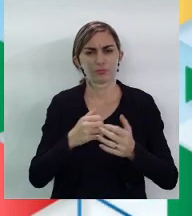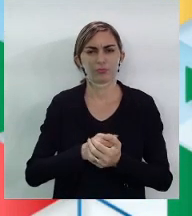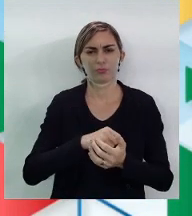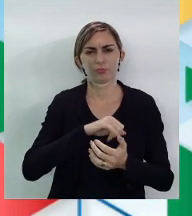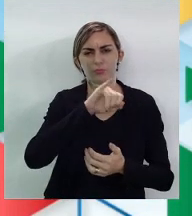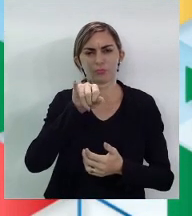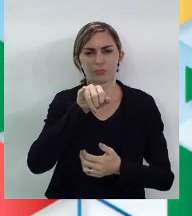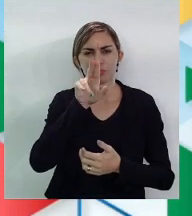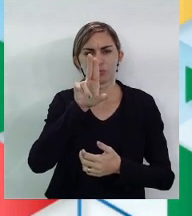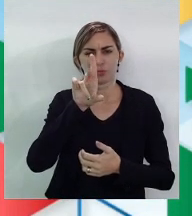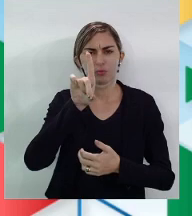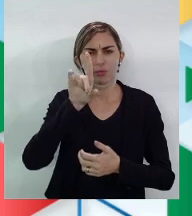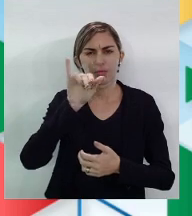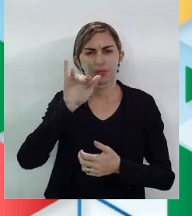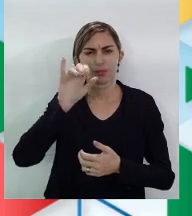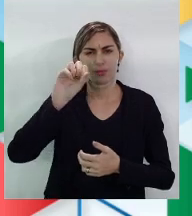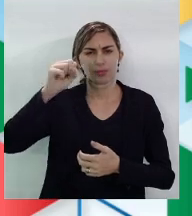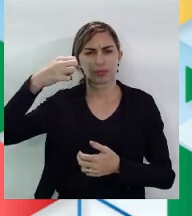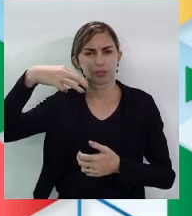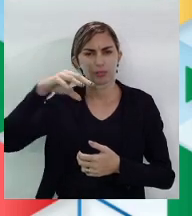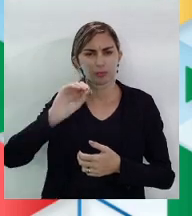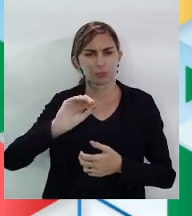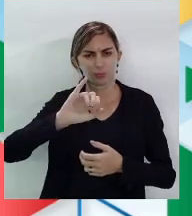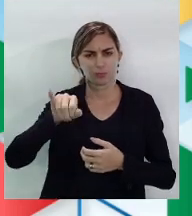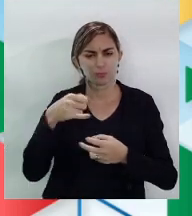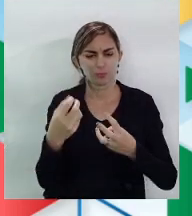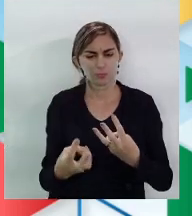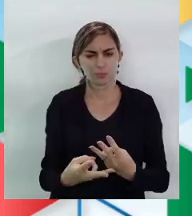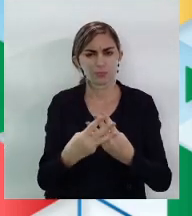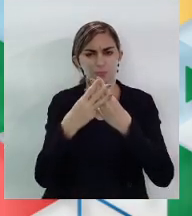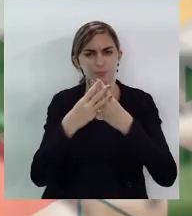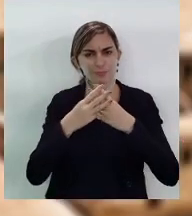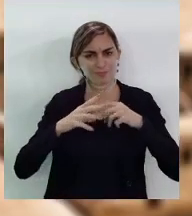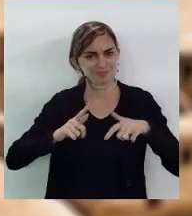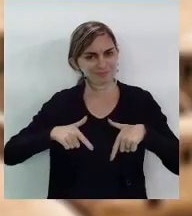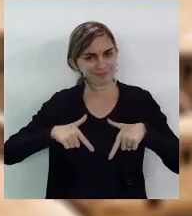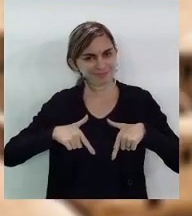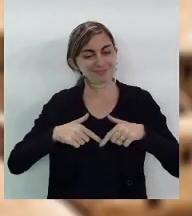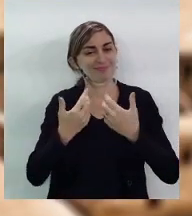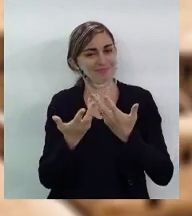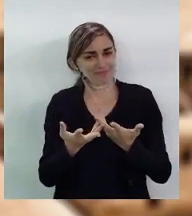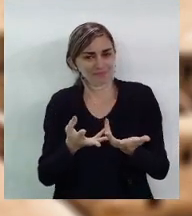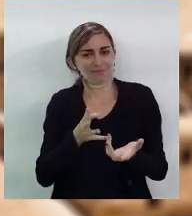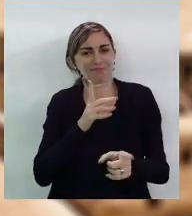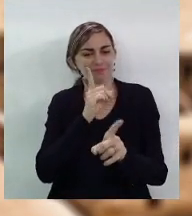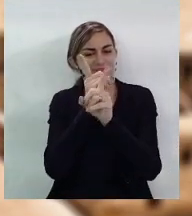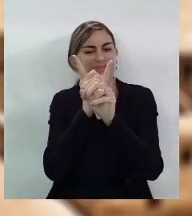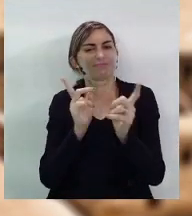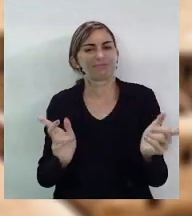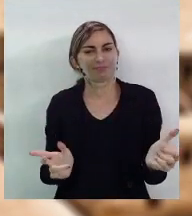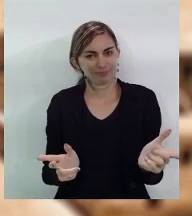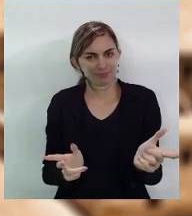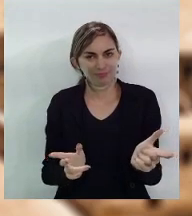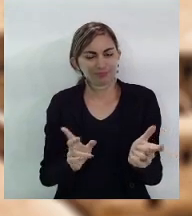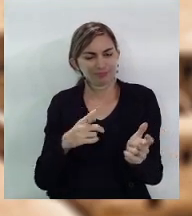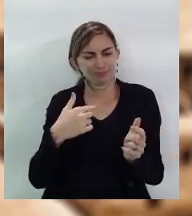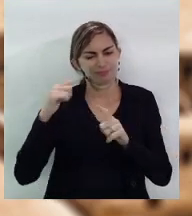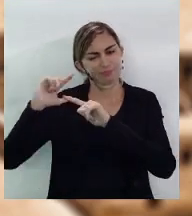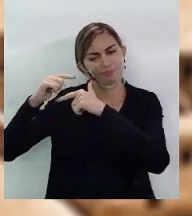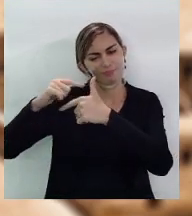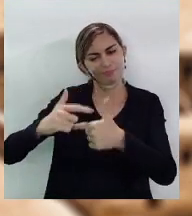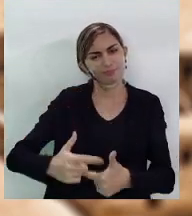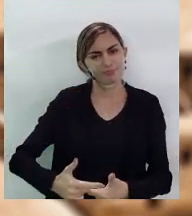o judaísmo. Vamos conhecer o judaísmo. É isso mesmo, vamos conhecer essa